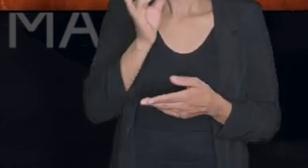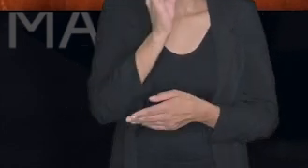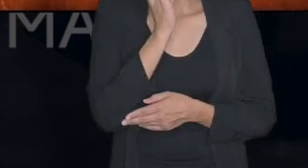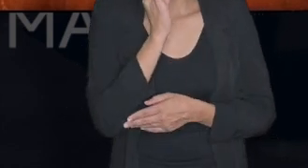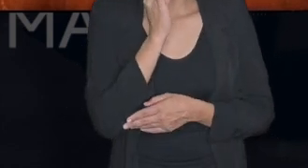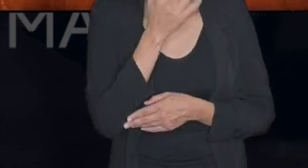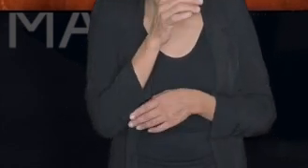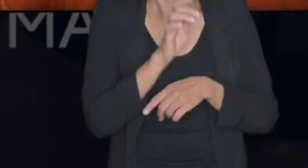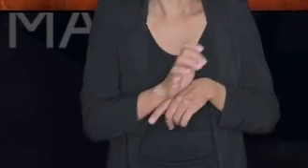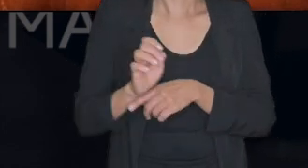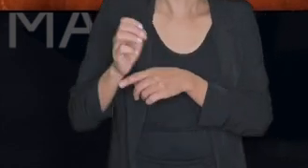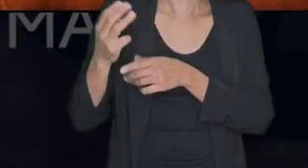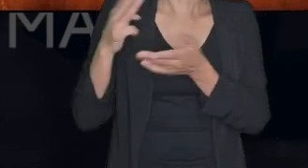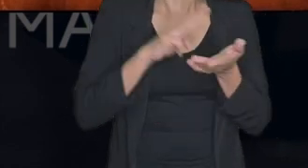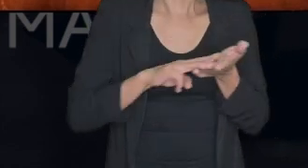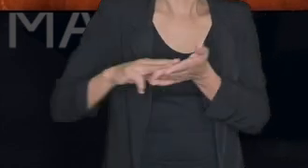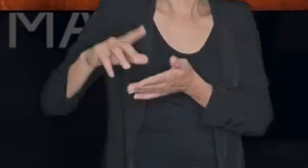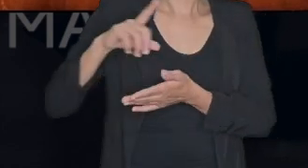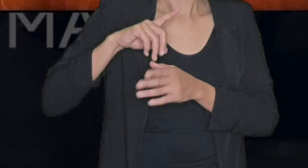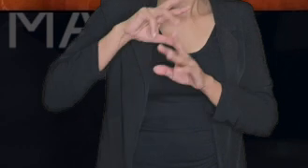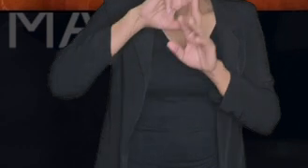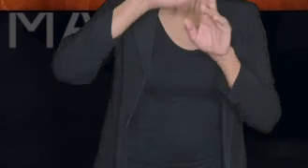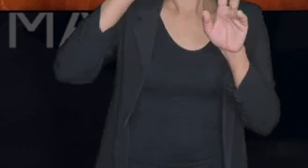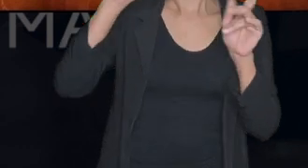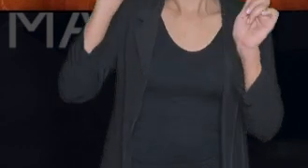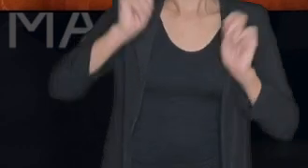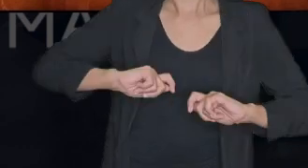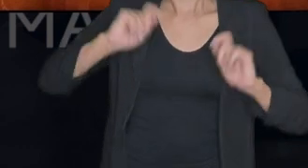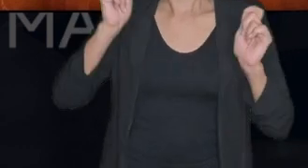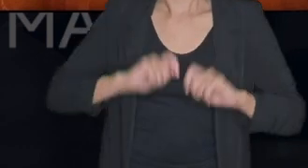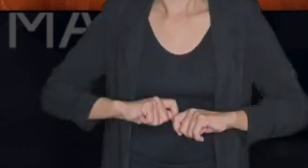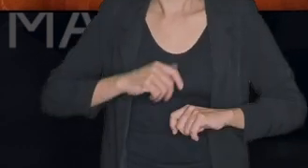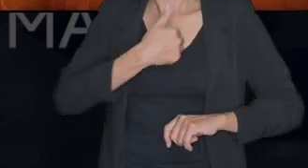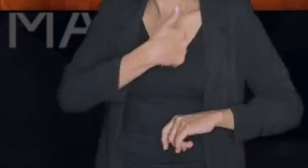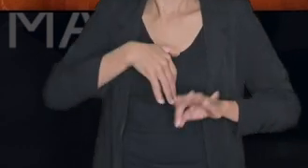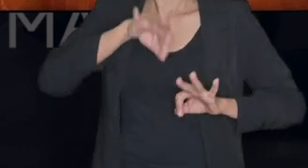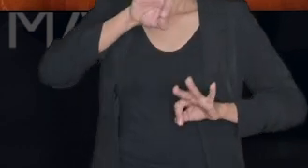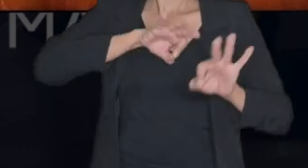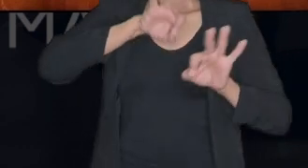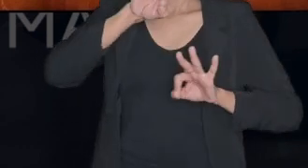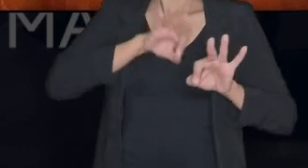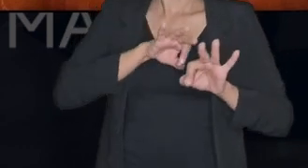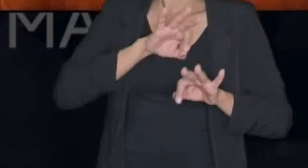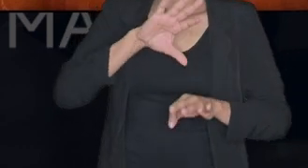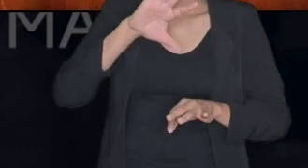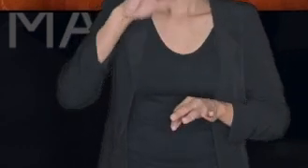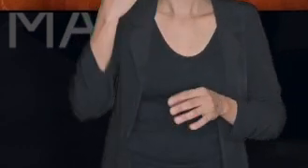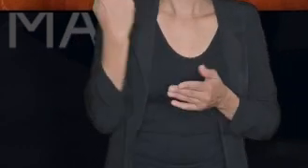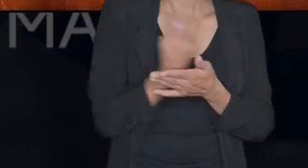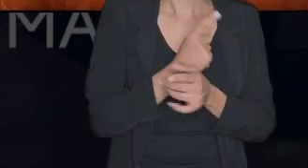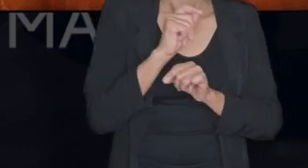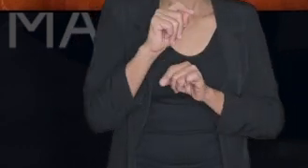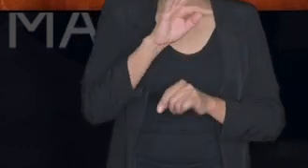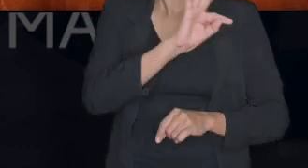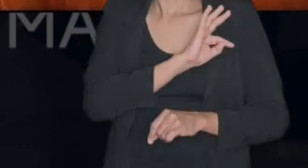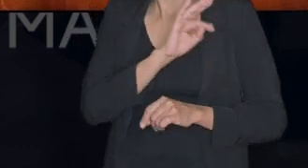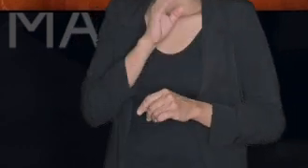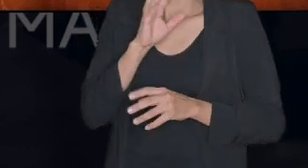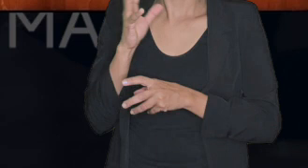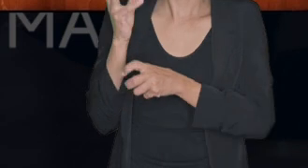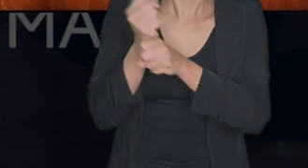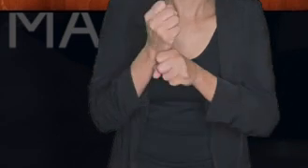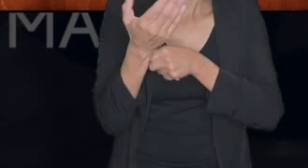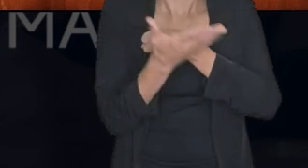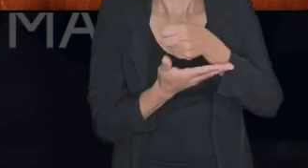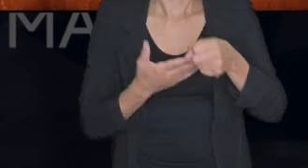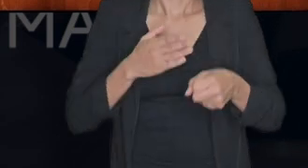de diferentes capacidades governativas. E, de repente, a técnica para apuração da base de cálculo do ITCMD em um Estado